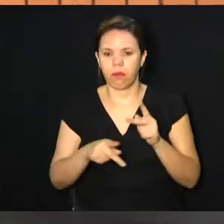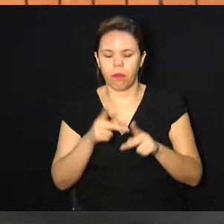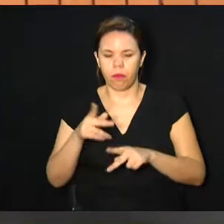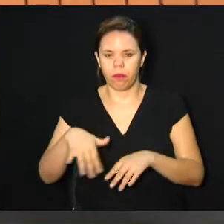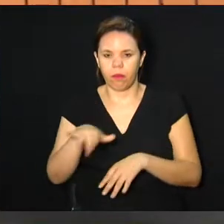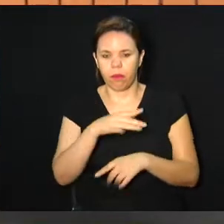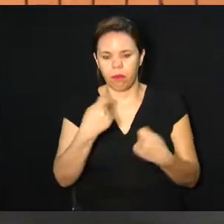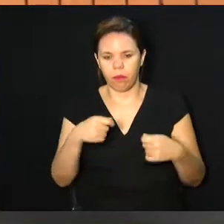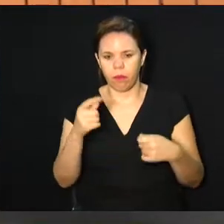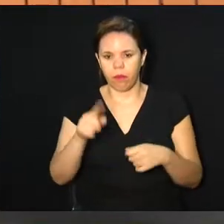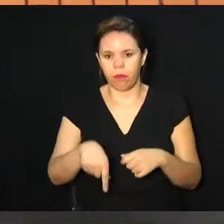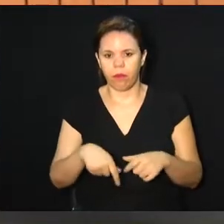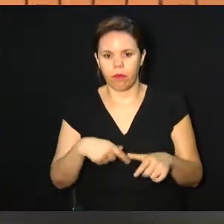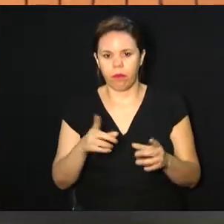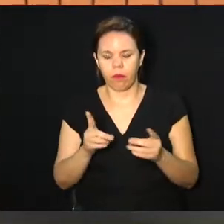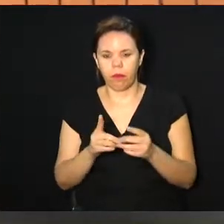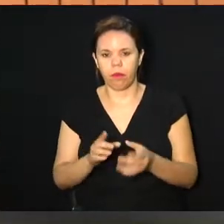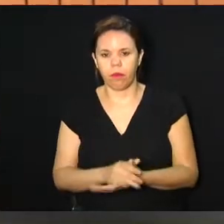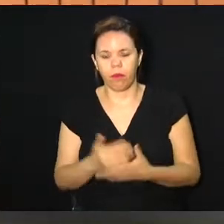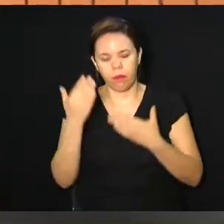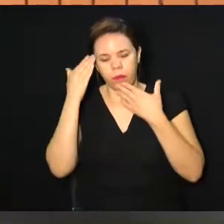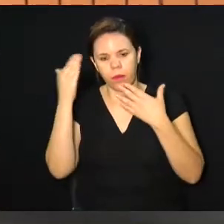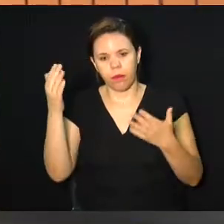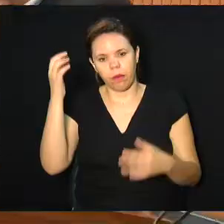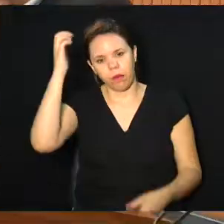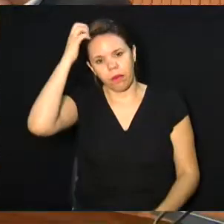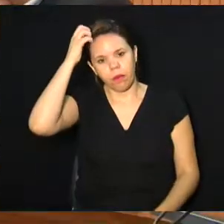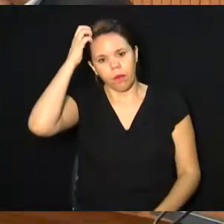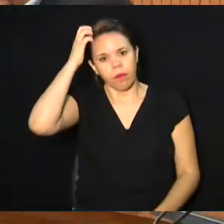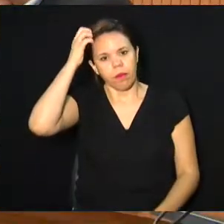quem mais precisa desse serviço. Obrigado.